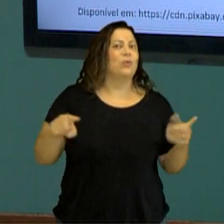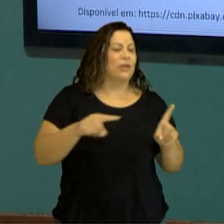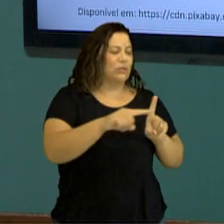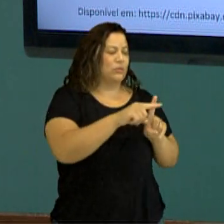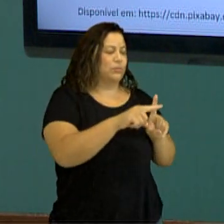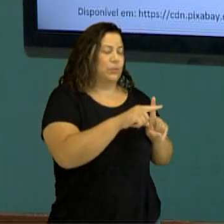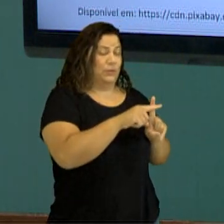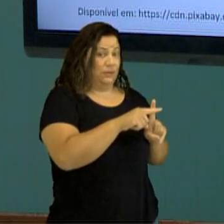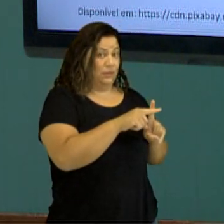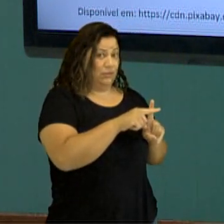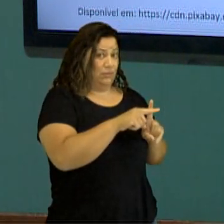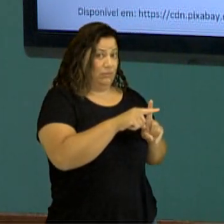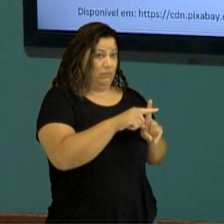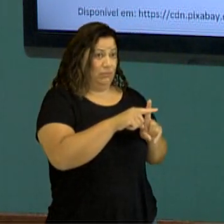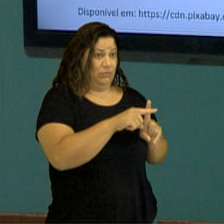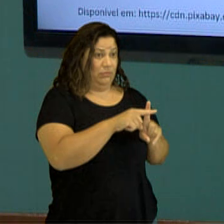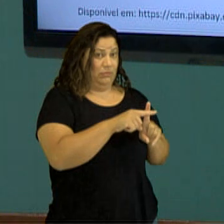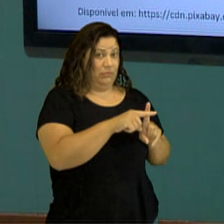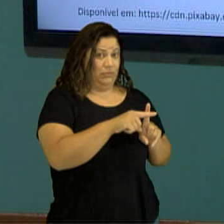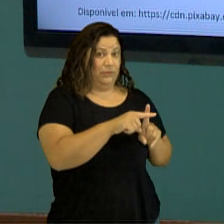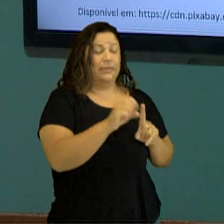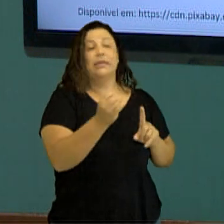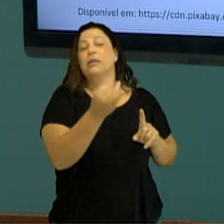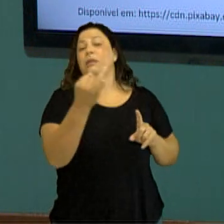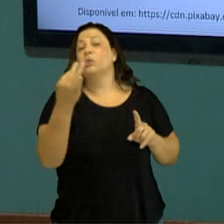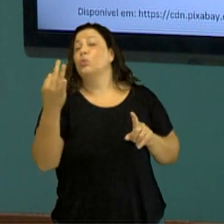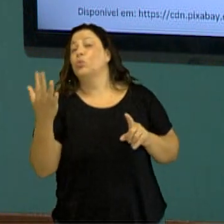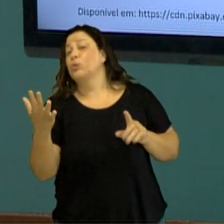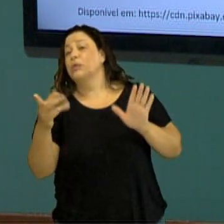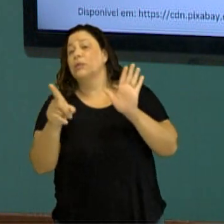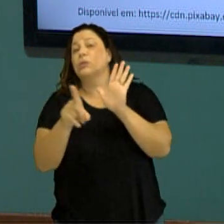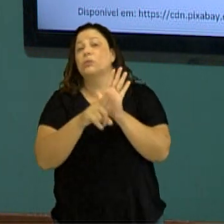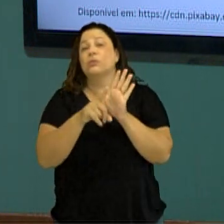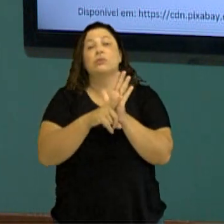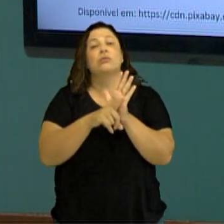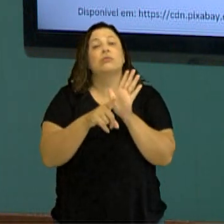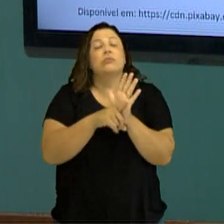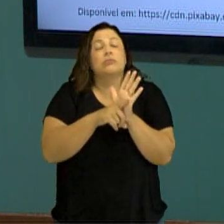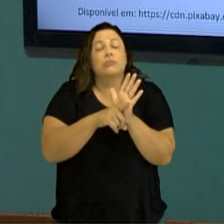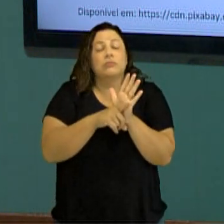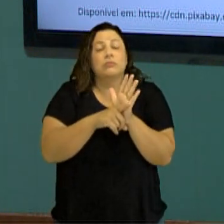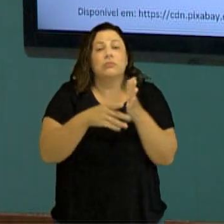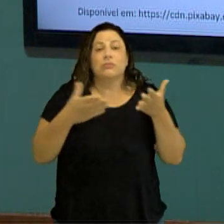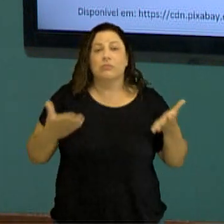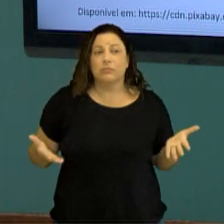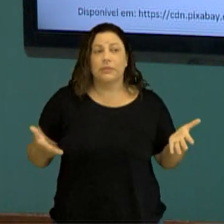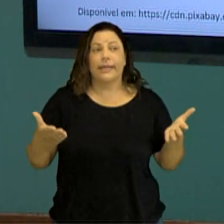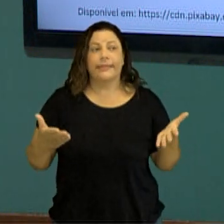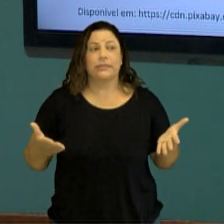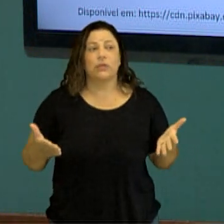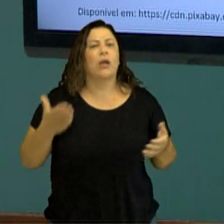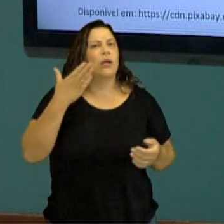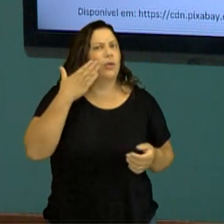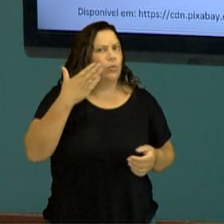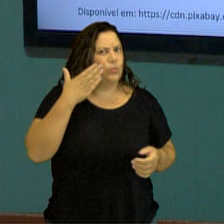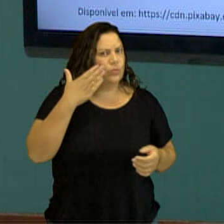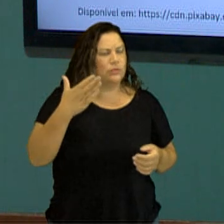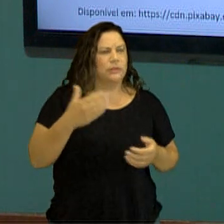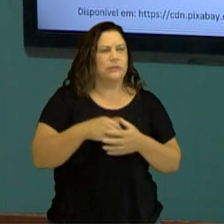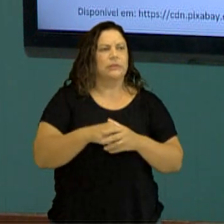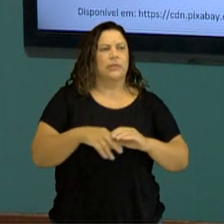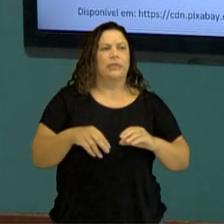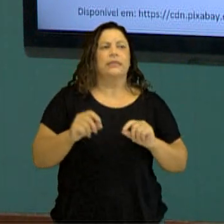positiva e também, lógico, se está em equilíbrio, a quantidade de carga negativa. Se eu sei que a quantidade de